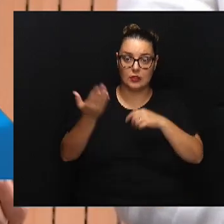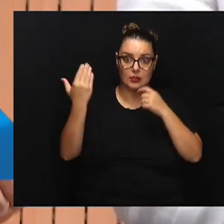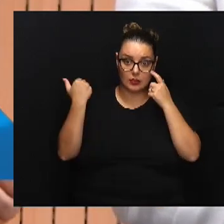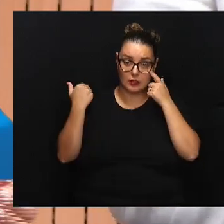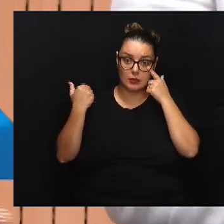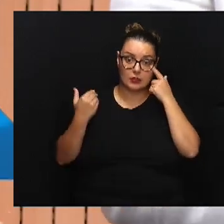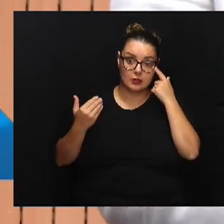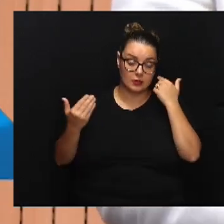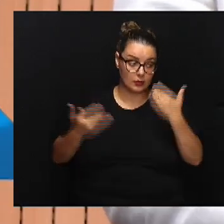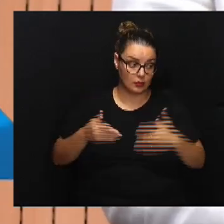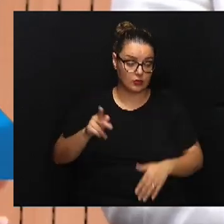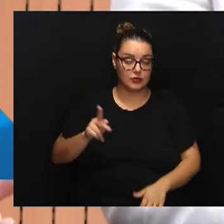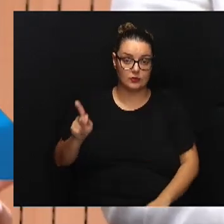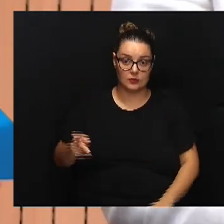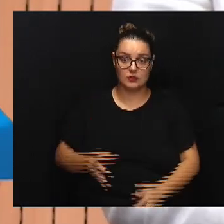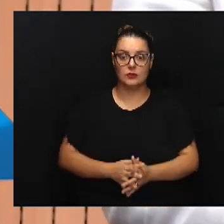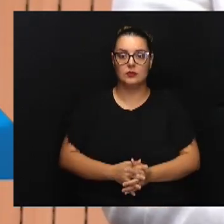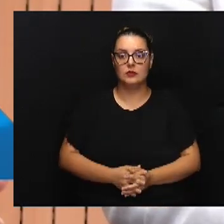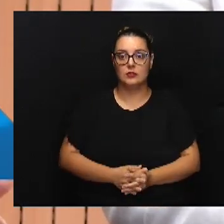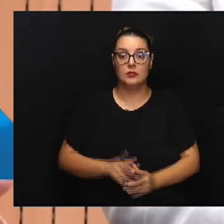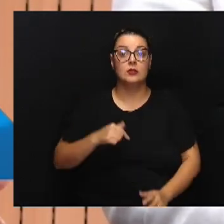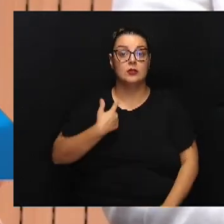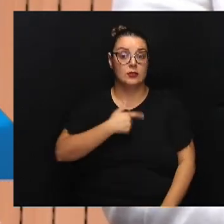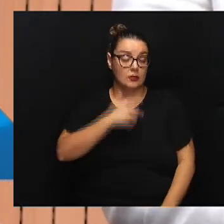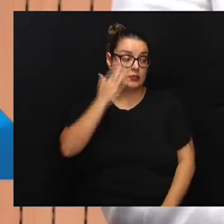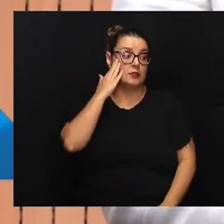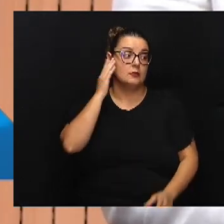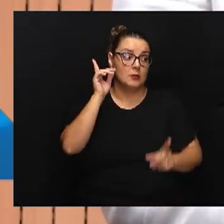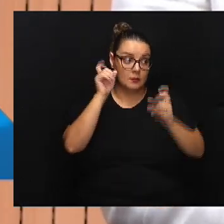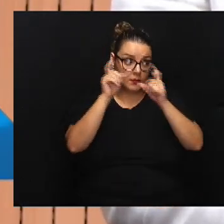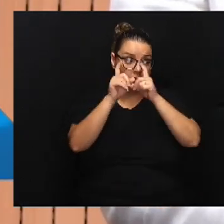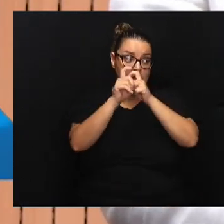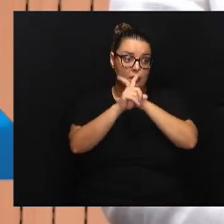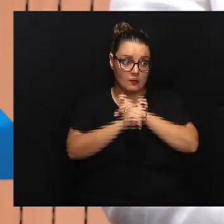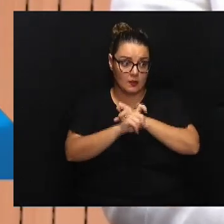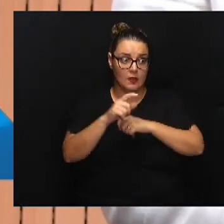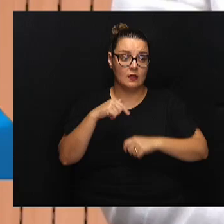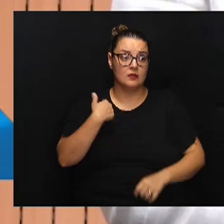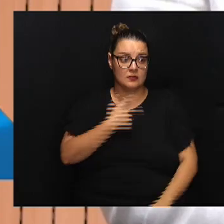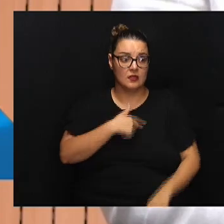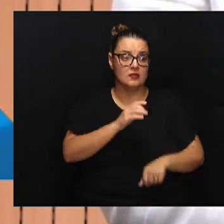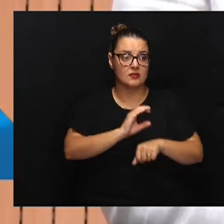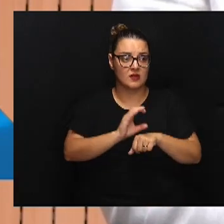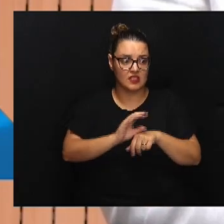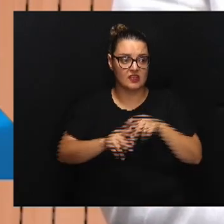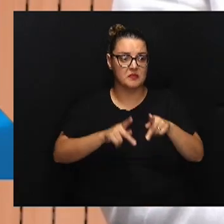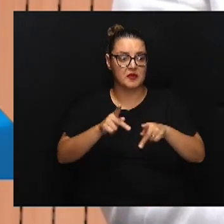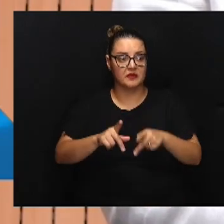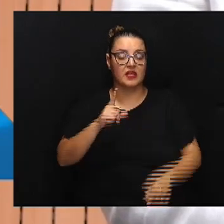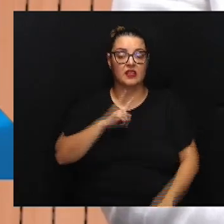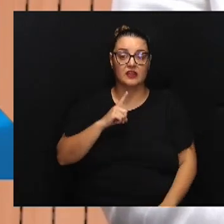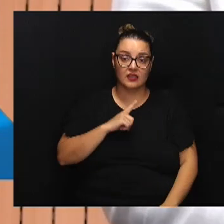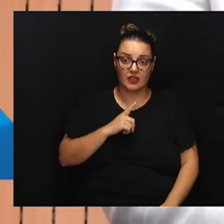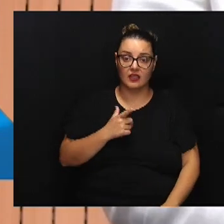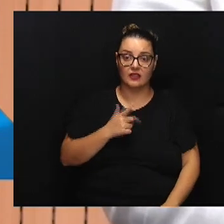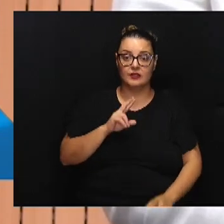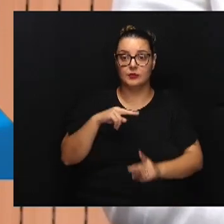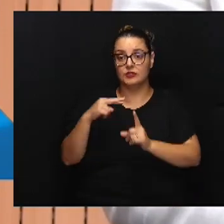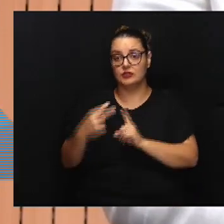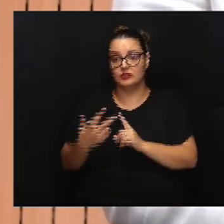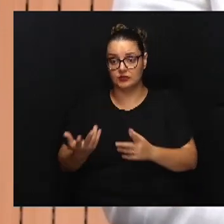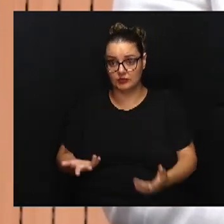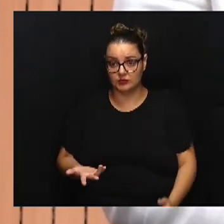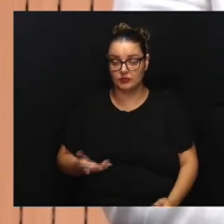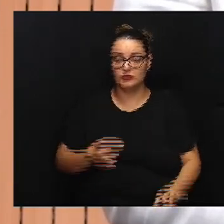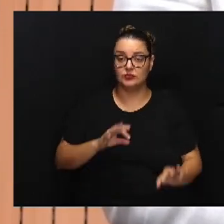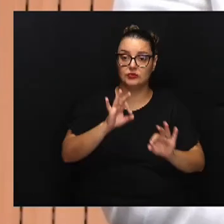são professores. E a gente sabe da dificuldade que os nossos cursinhos populares têm do ponto de vista de